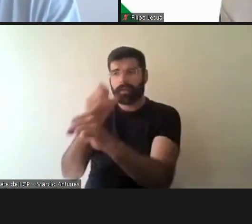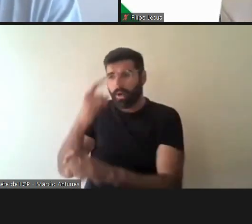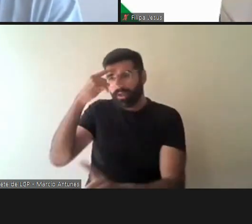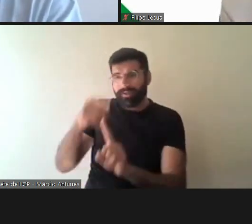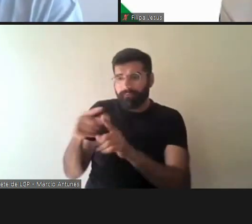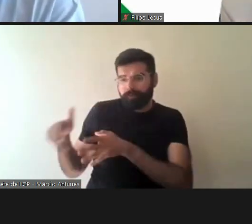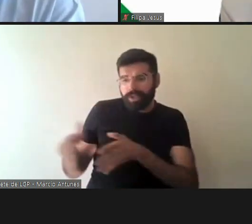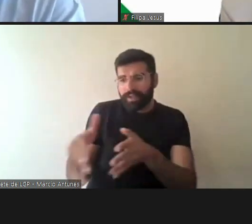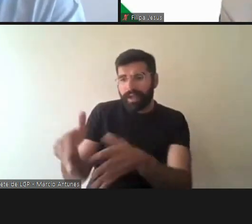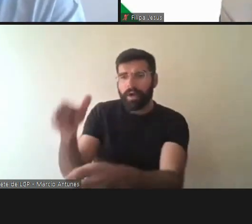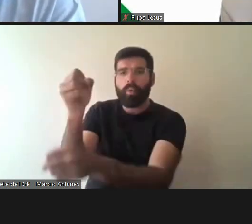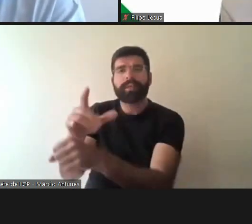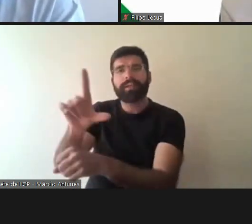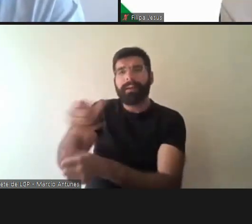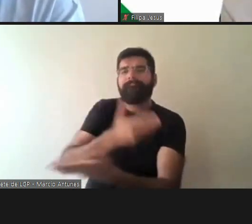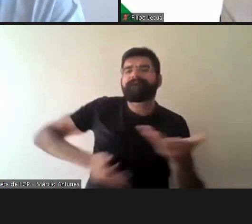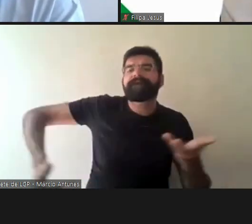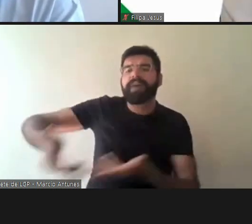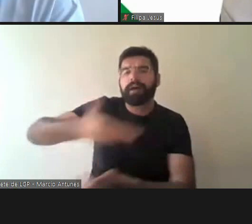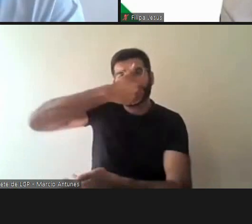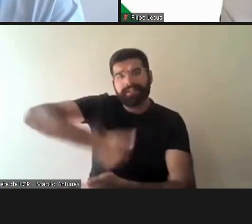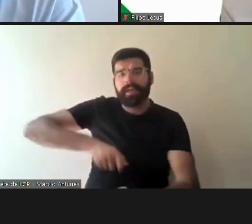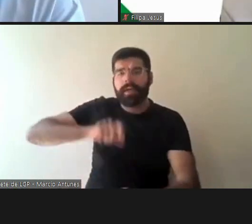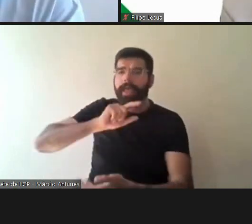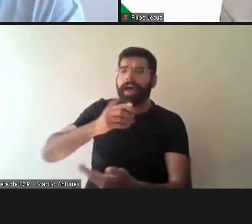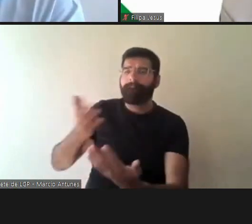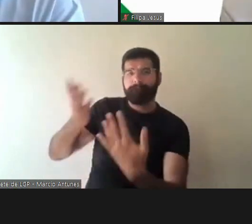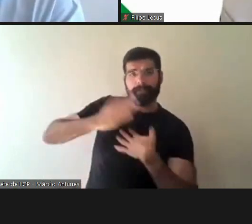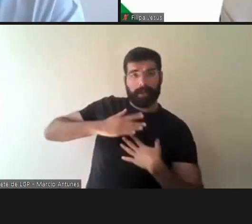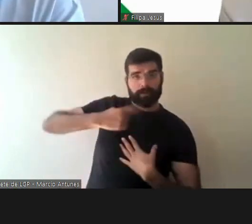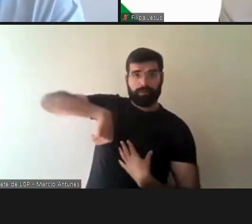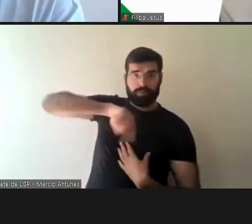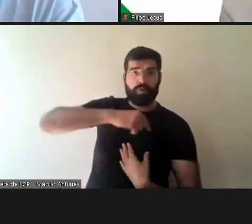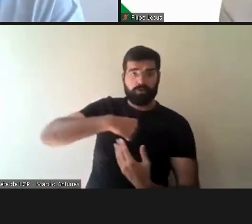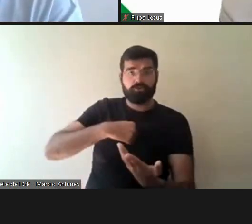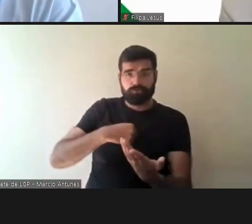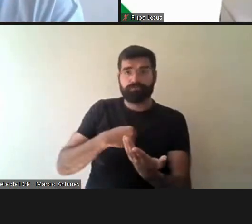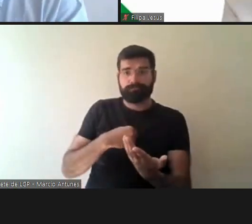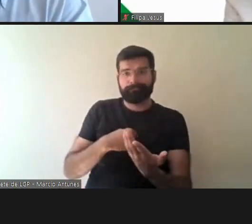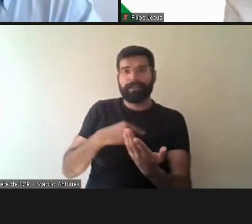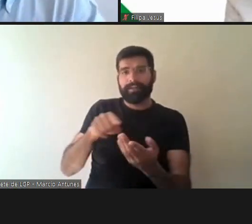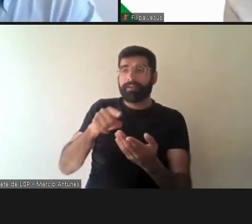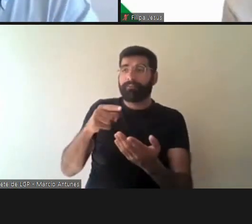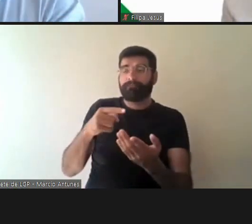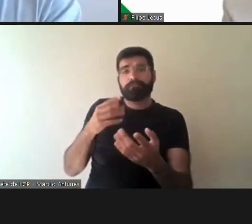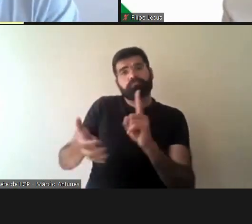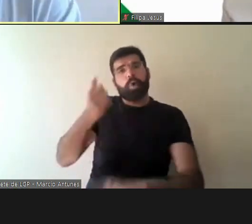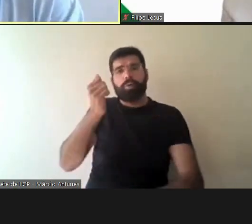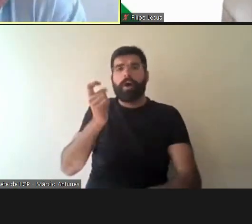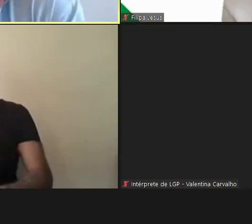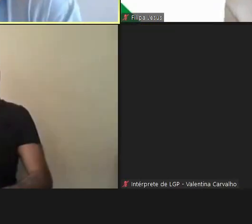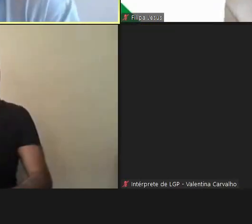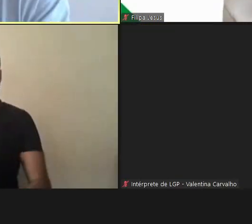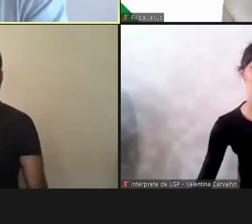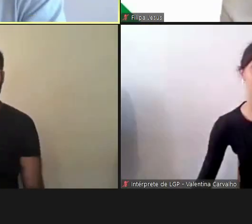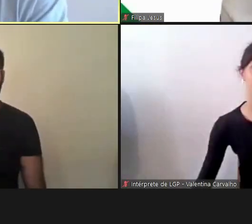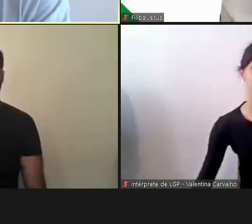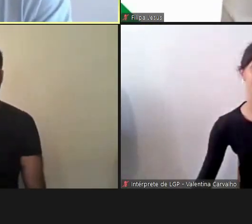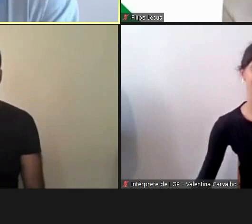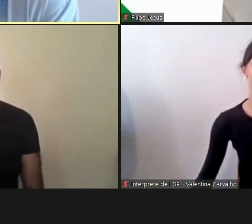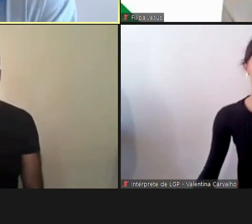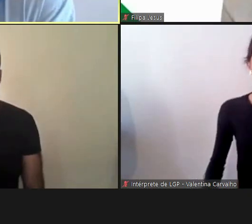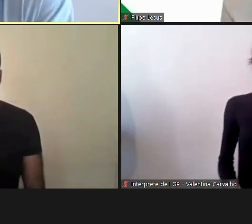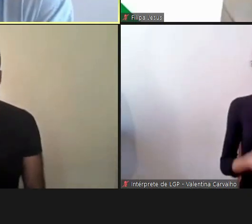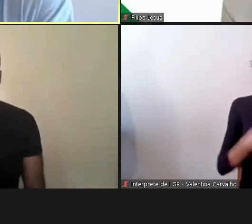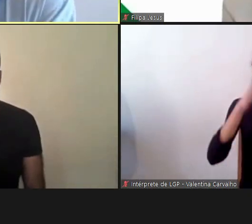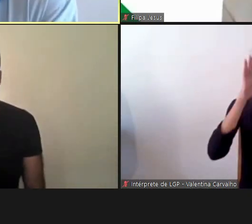de experiências é que pode fazer aqui connosco, que tenham sido casos de sucesso. Muito bem, muito boa tarde a todos. Eu gostaria